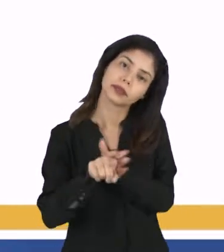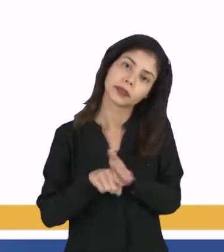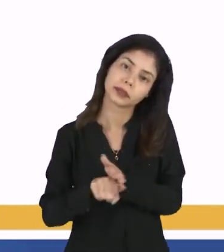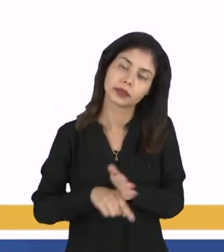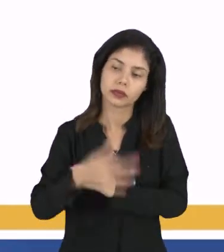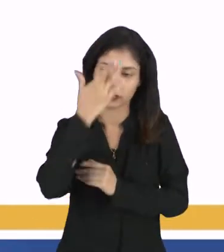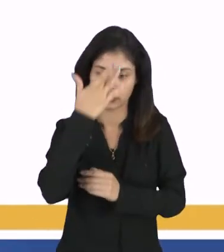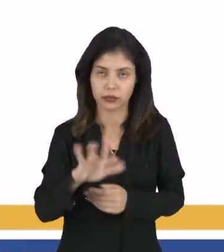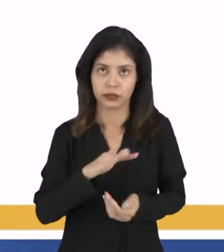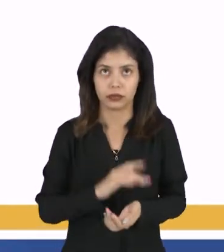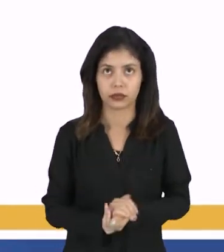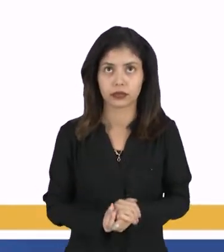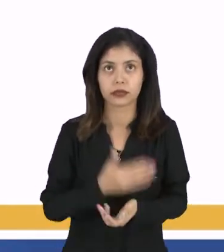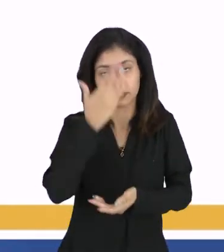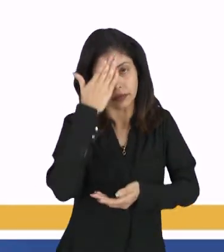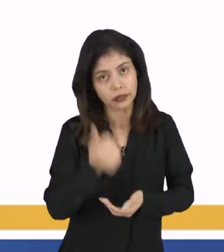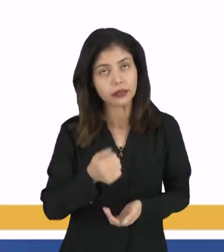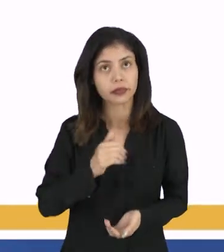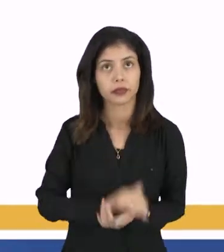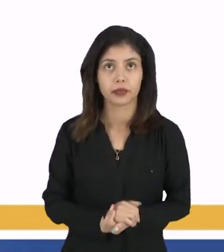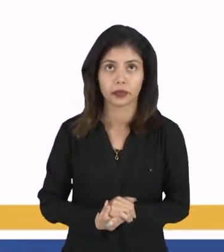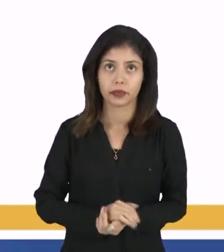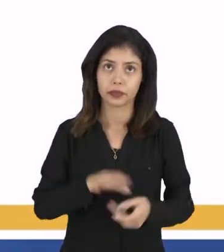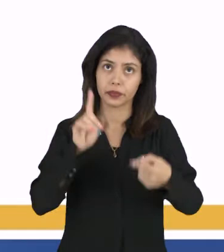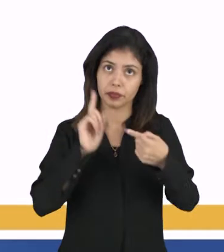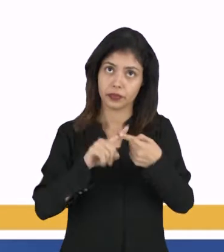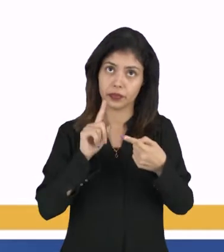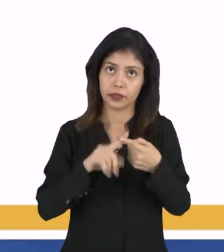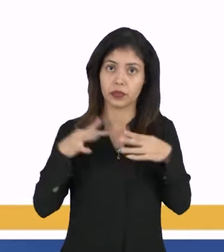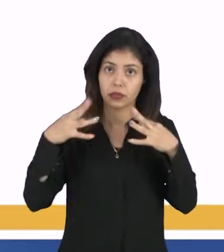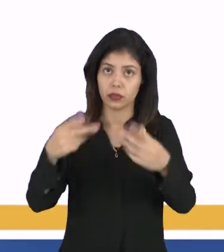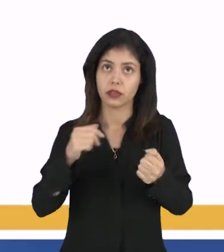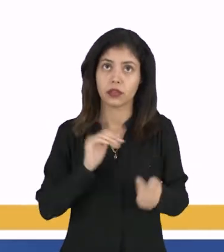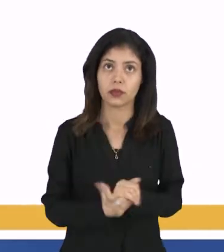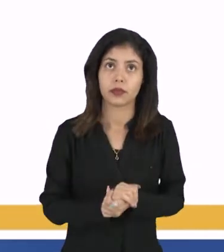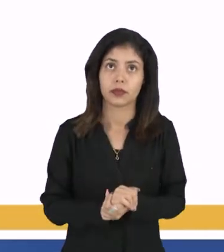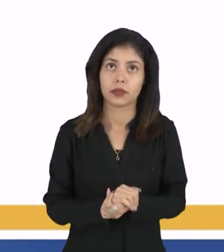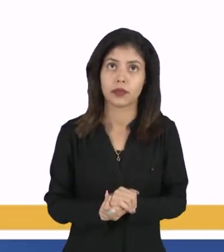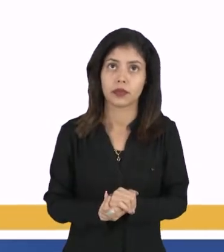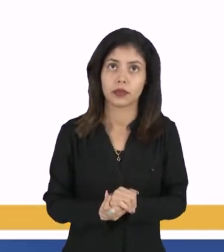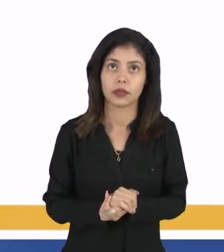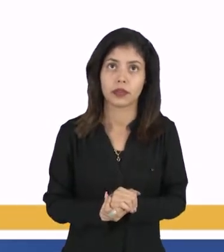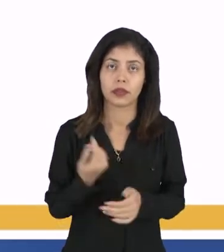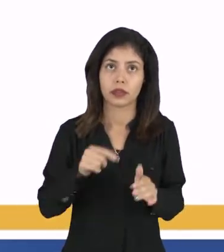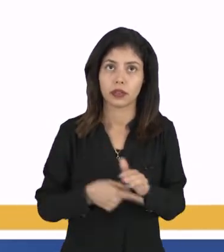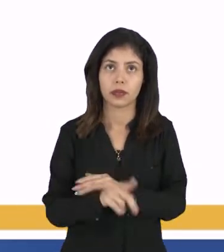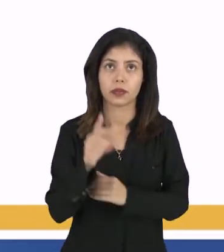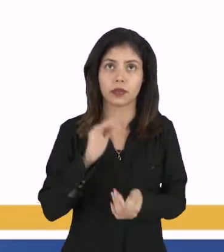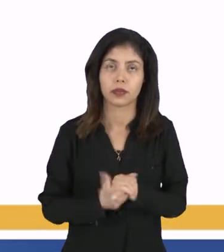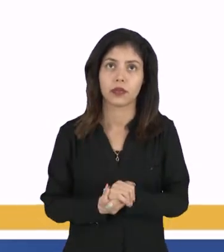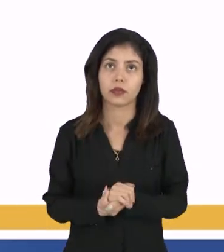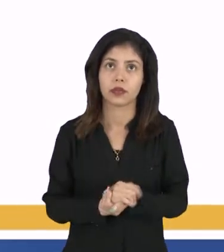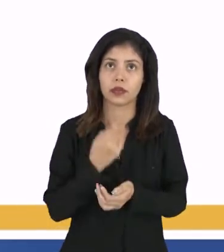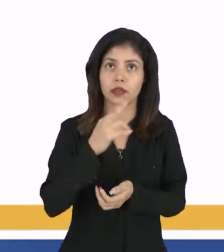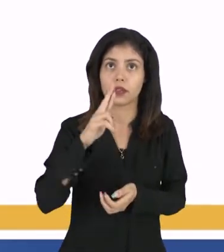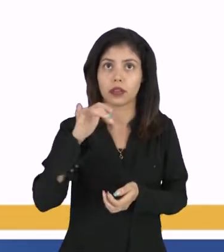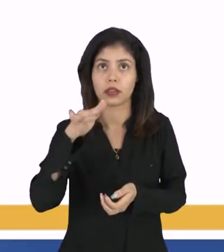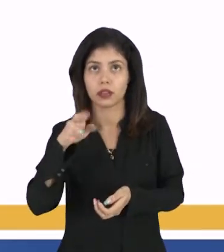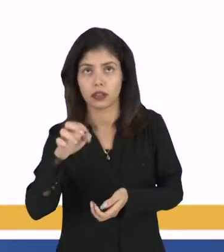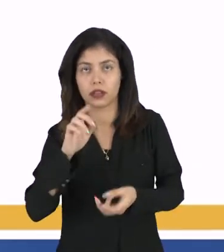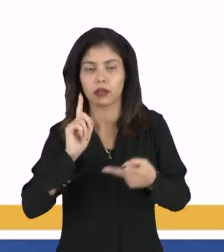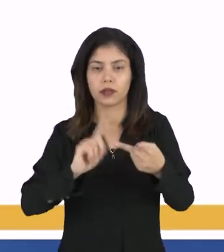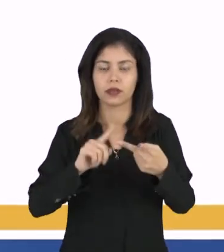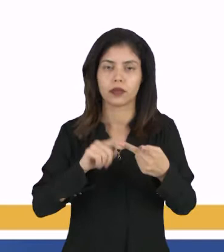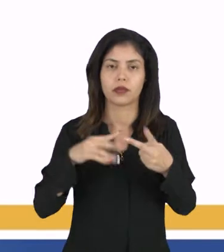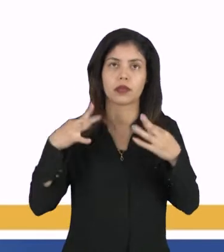pesquisadinha se você não souber, mas já é para saber. Então, reino Monera, todos os indivíduos que estão dentro desse reino são procariontes,